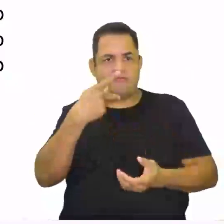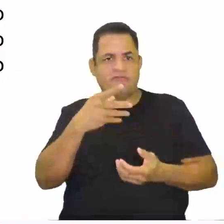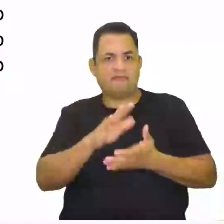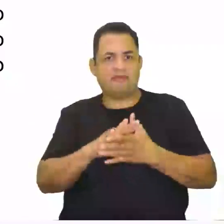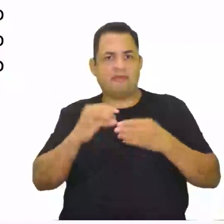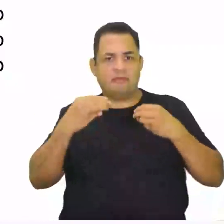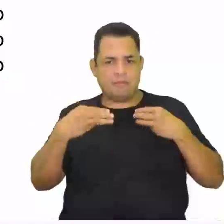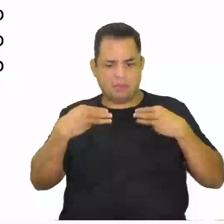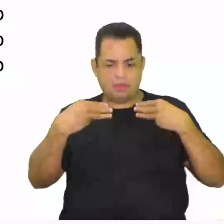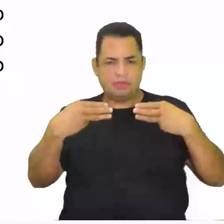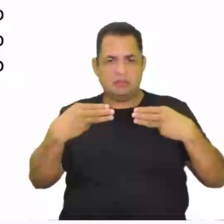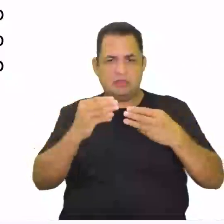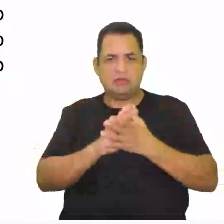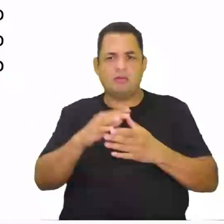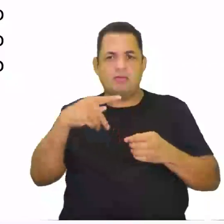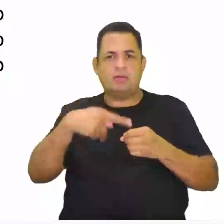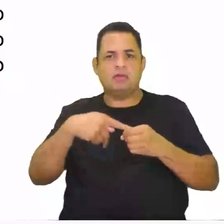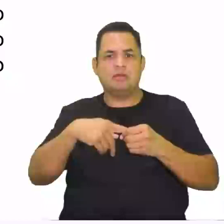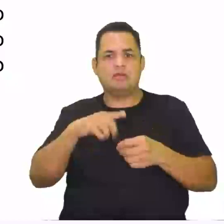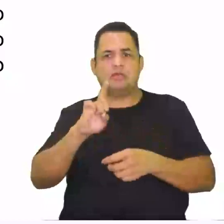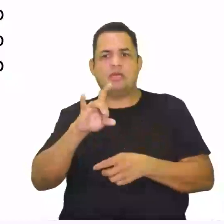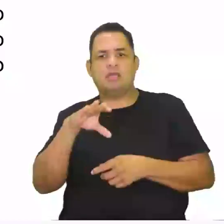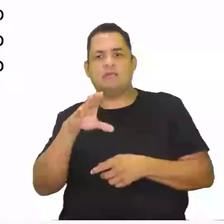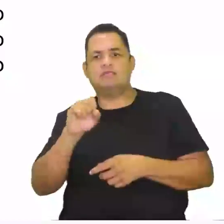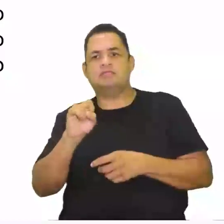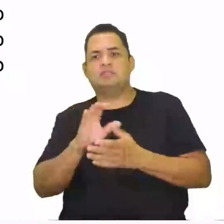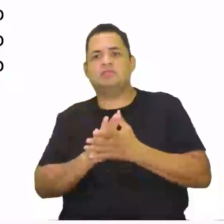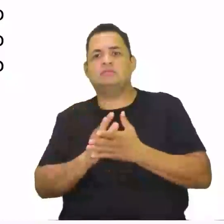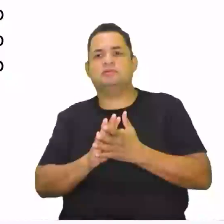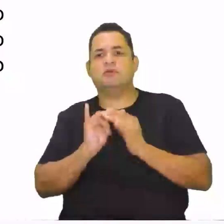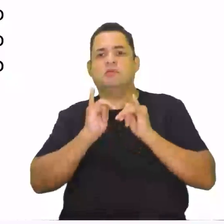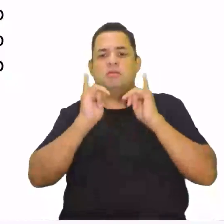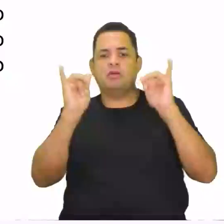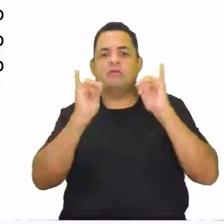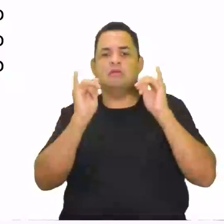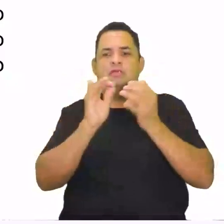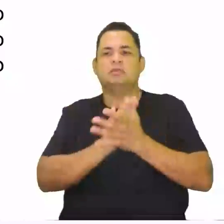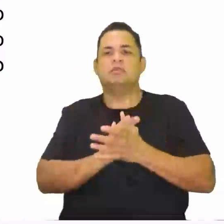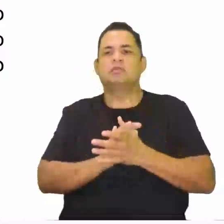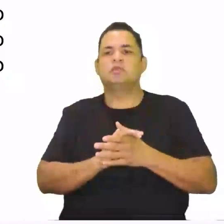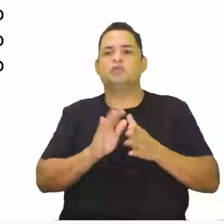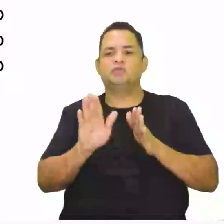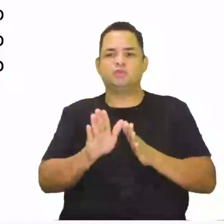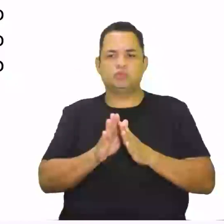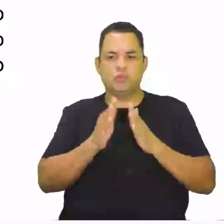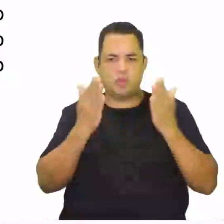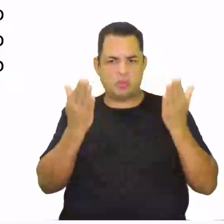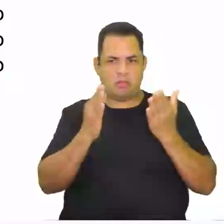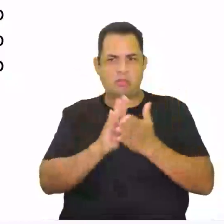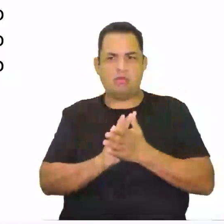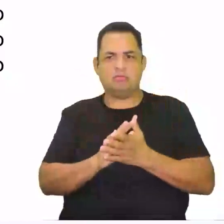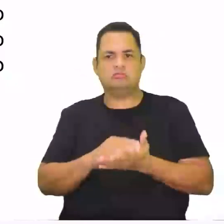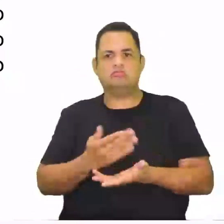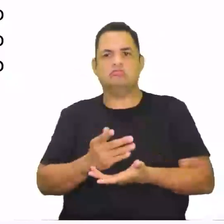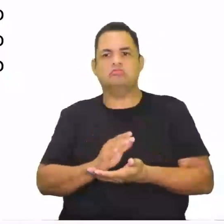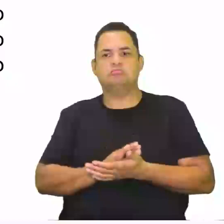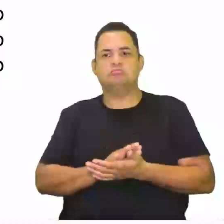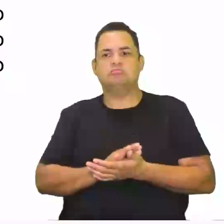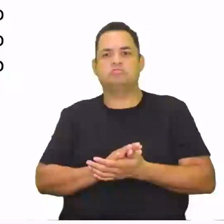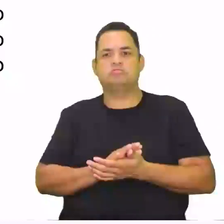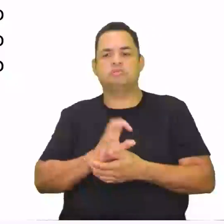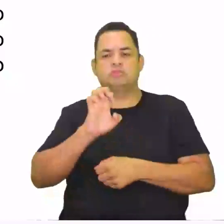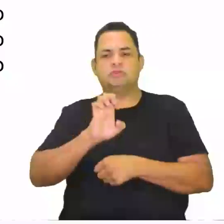Petróleo da Arábia Saudita e foi publicado em 2001 no estado de São Paulo. Aí vem,